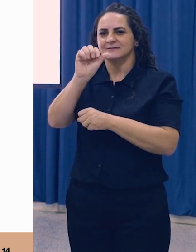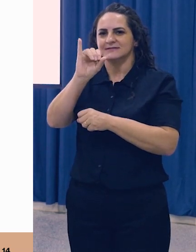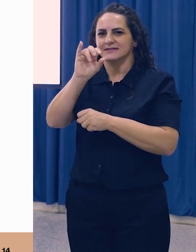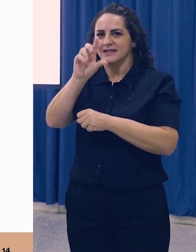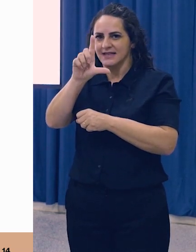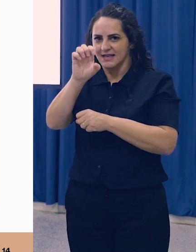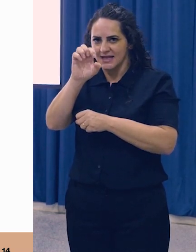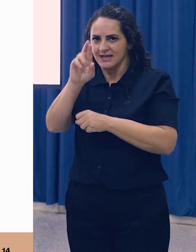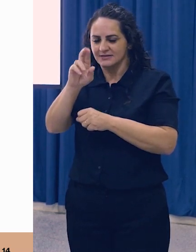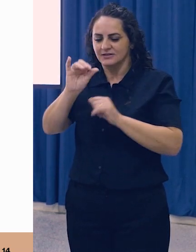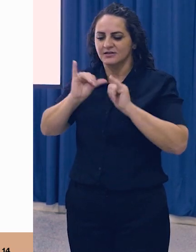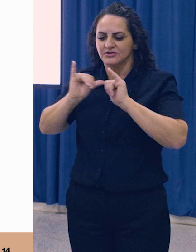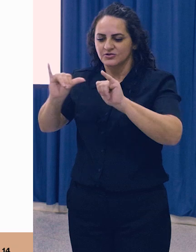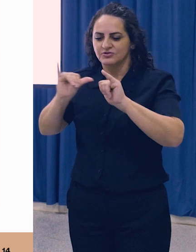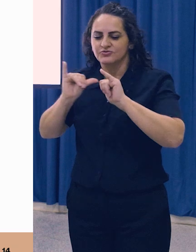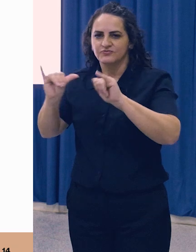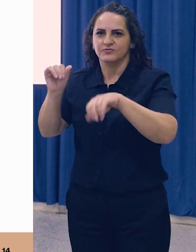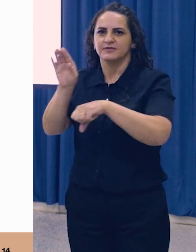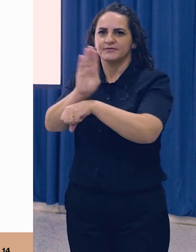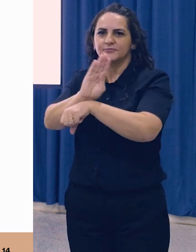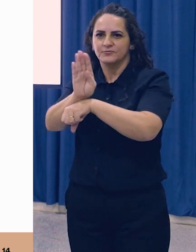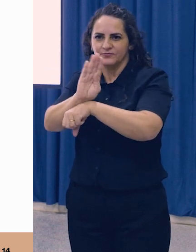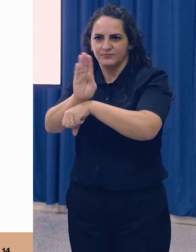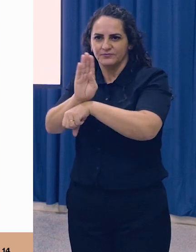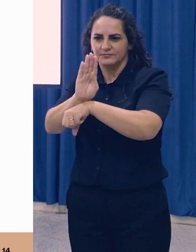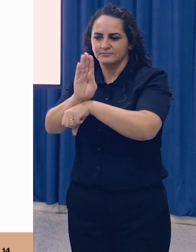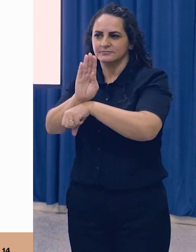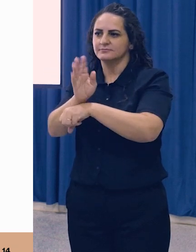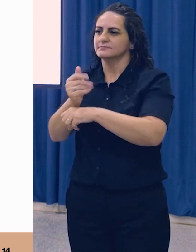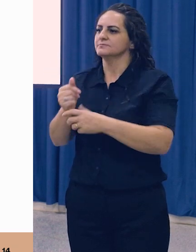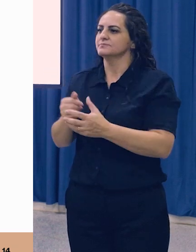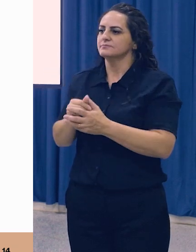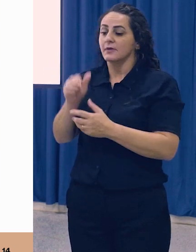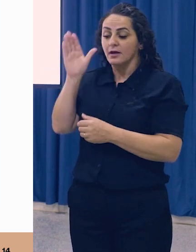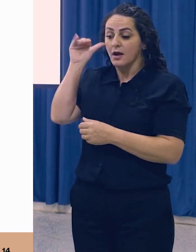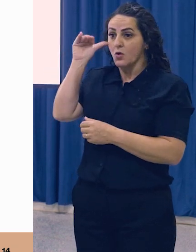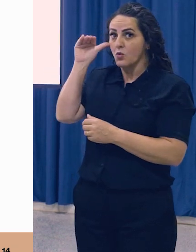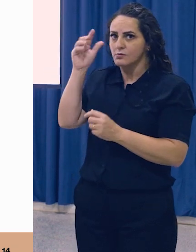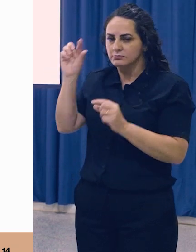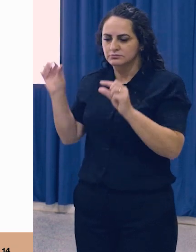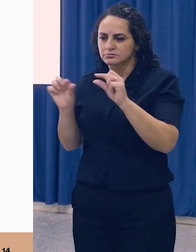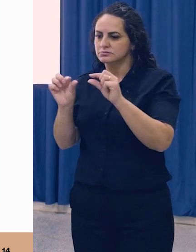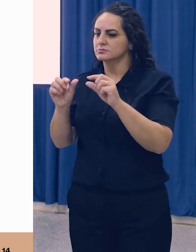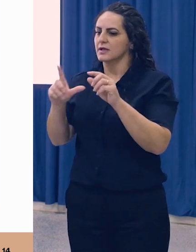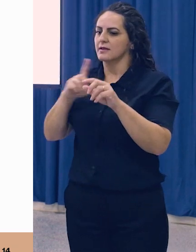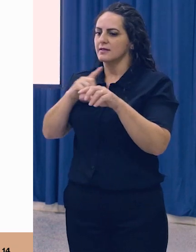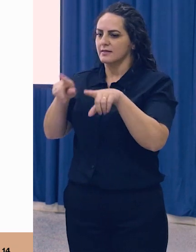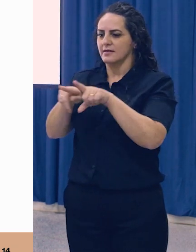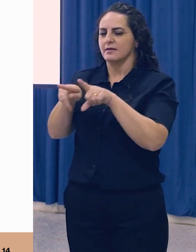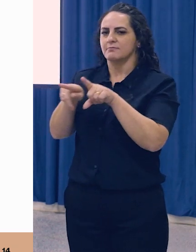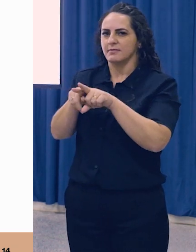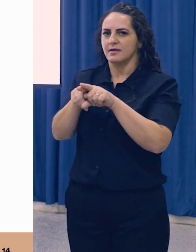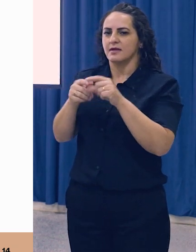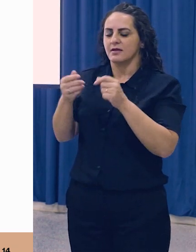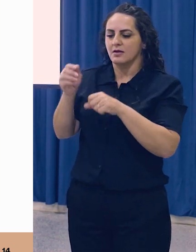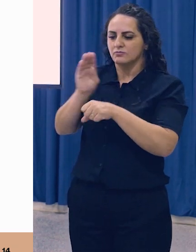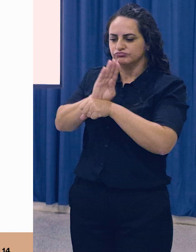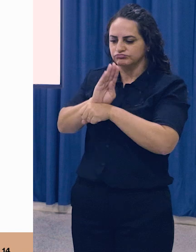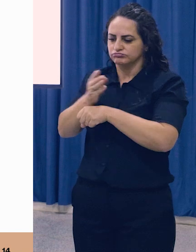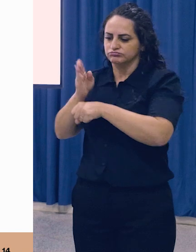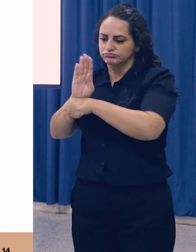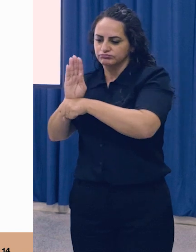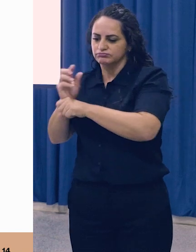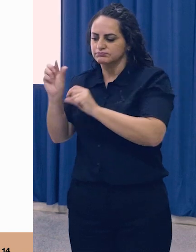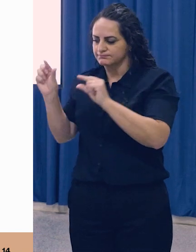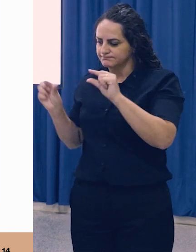filme com cenas que podem gerar curiosidade. Tinham teasers, que eram trechos do filme,